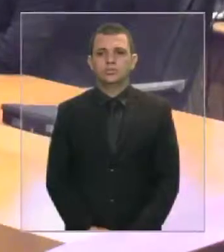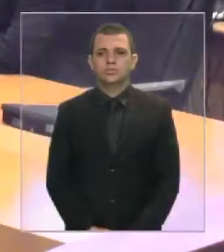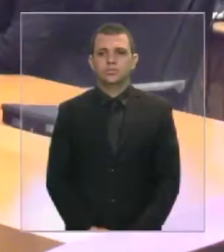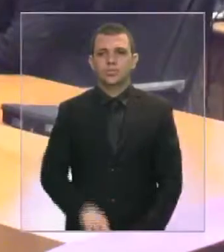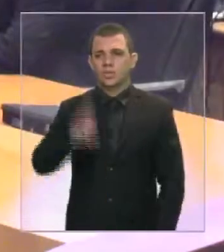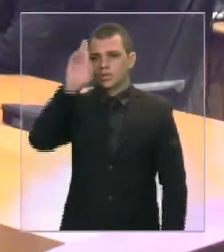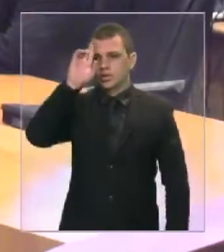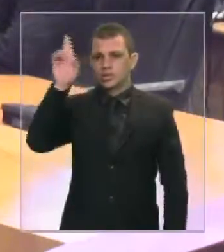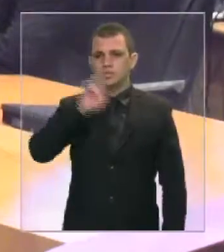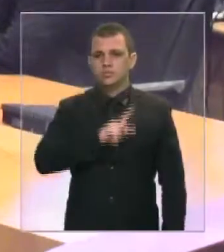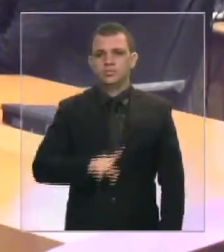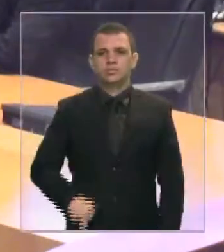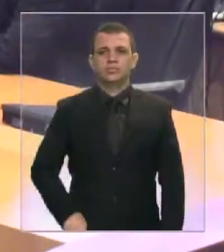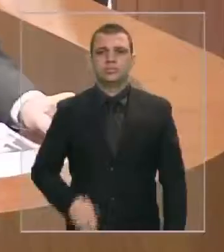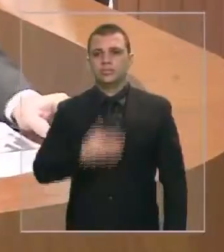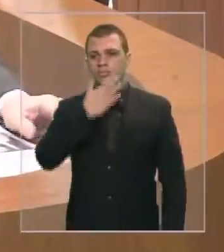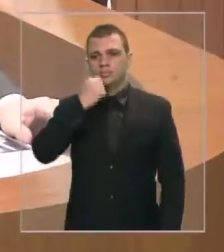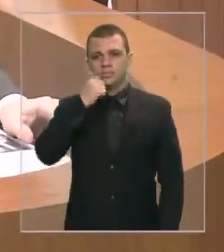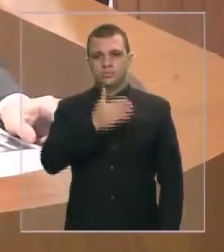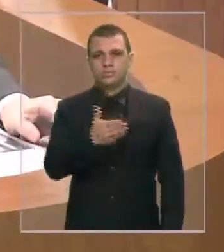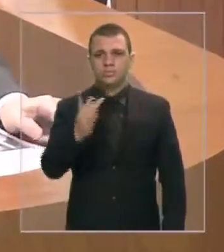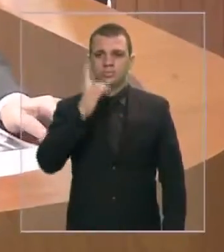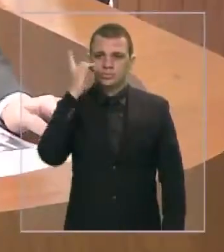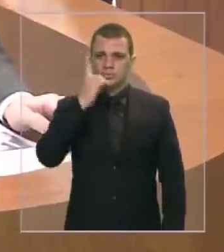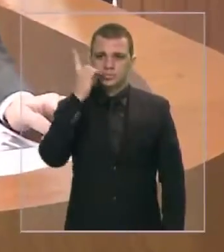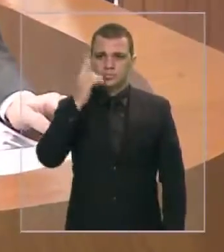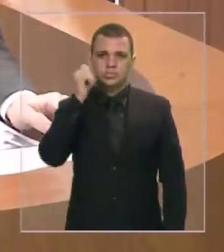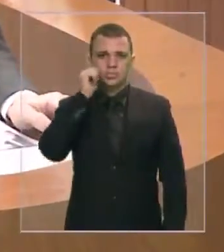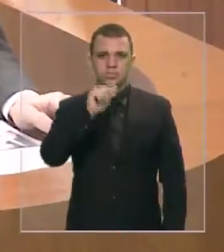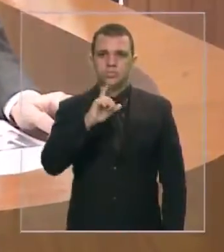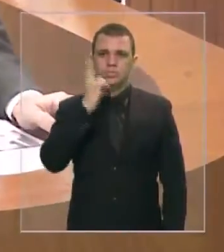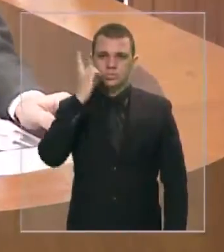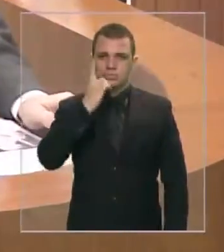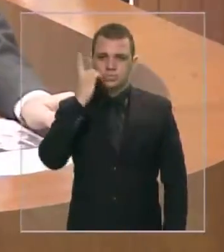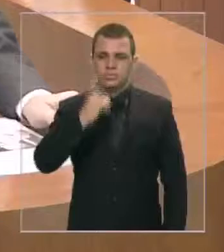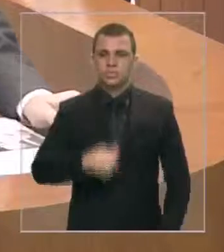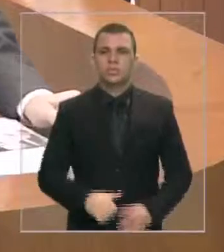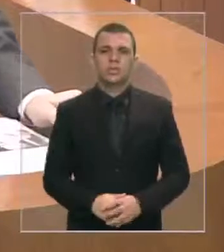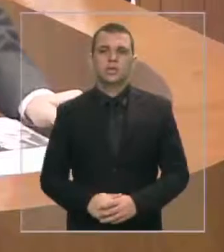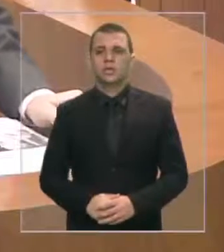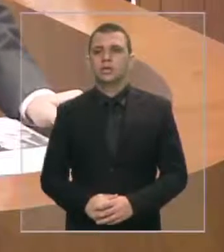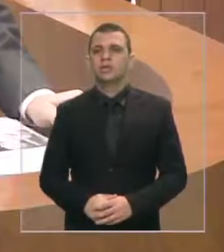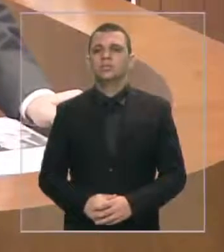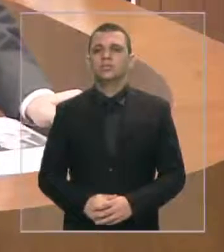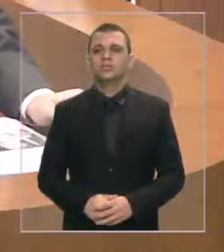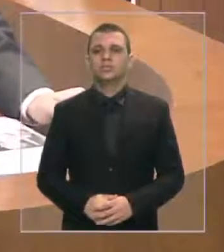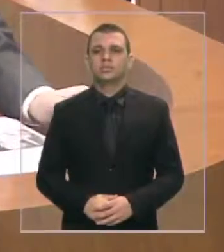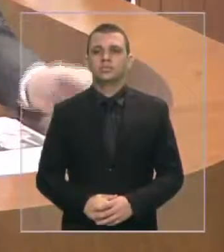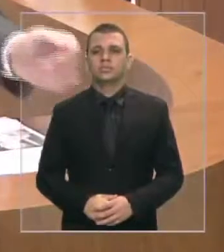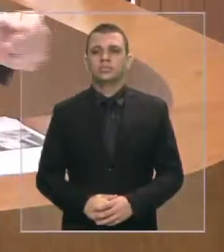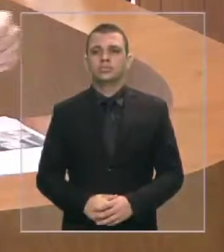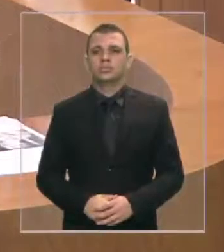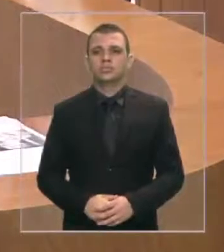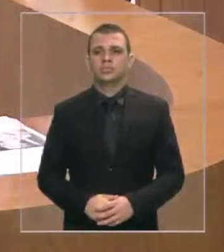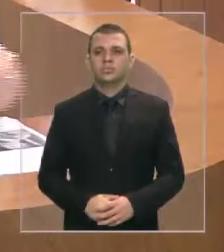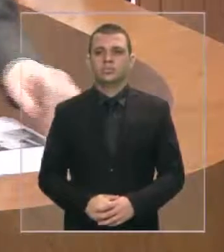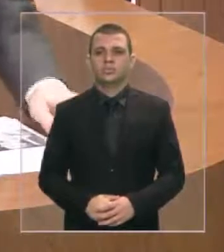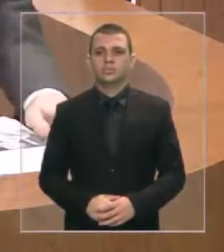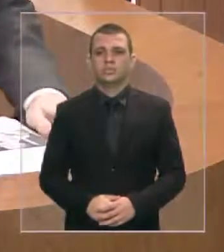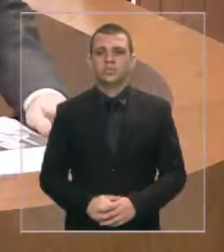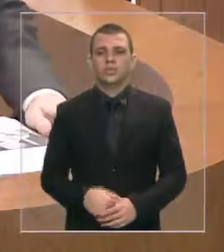Senhor presidente, senhores deputados, senhoras deputadas, venho à tribuna hoje também